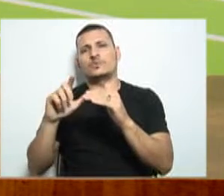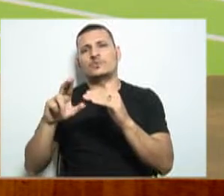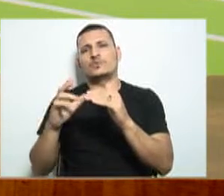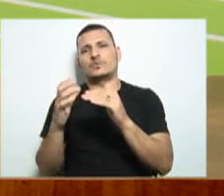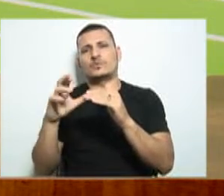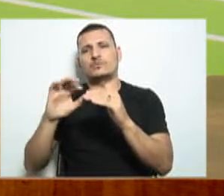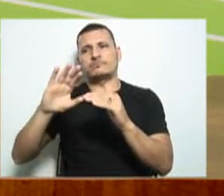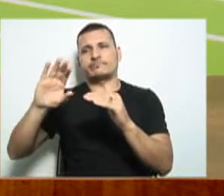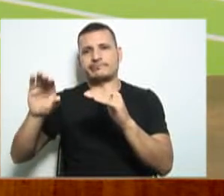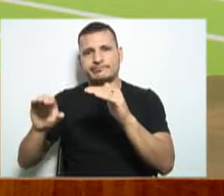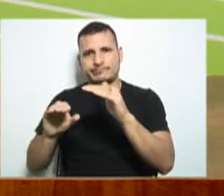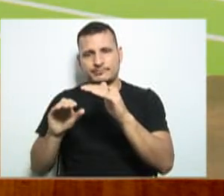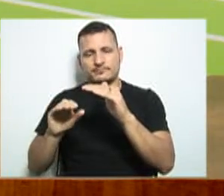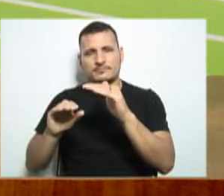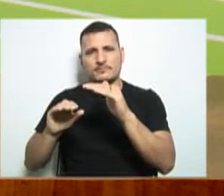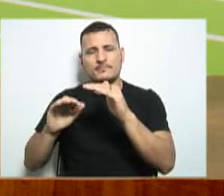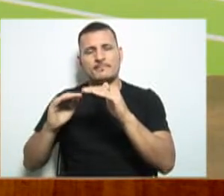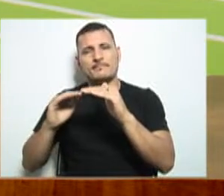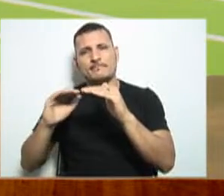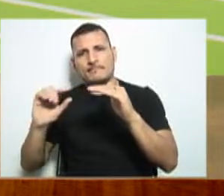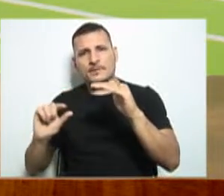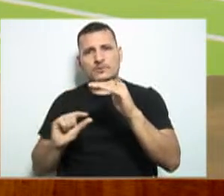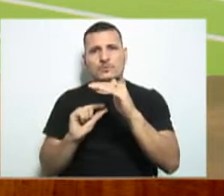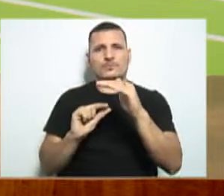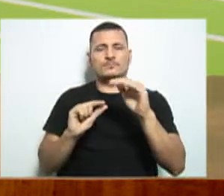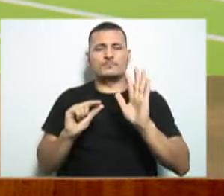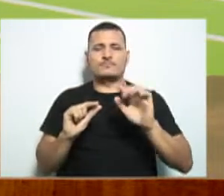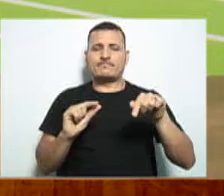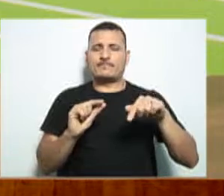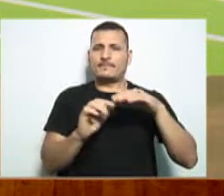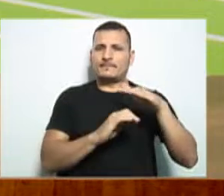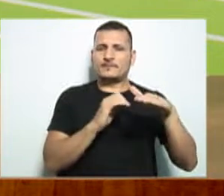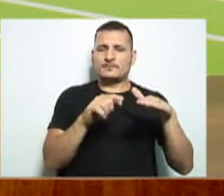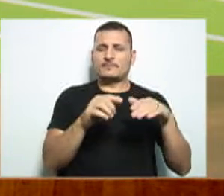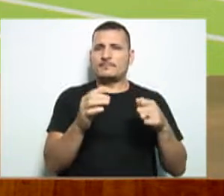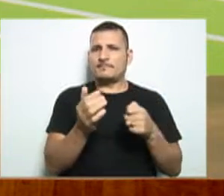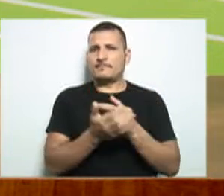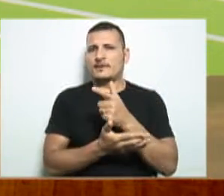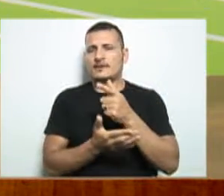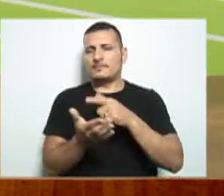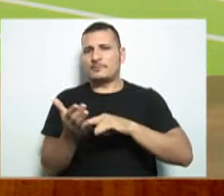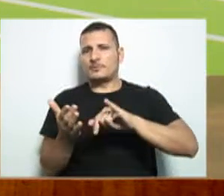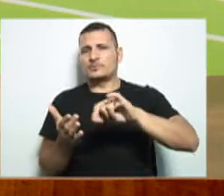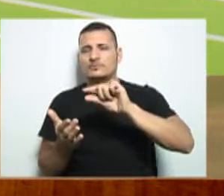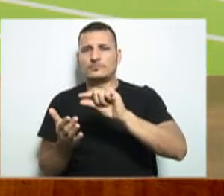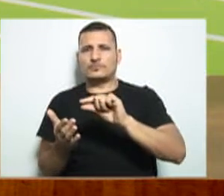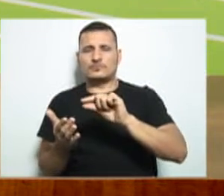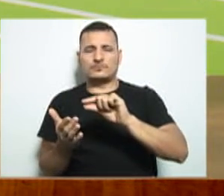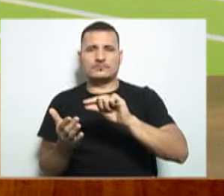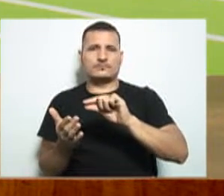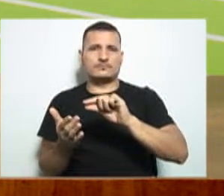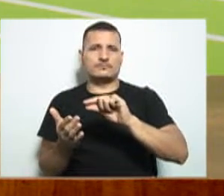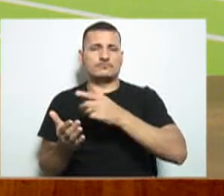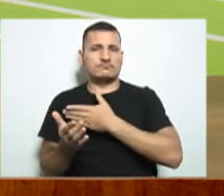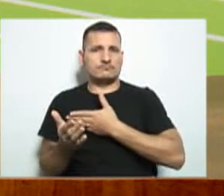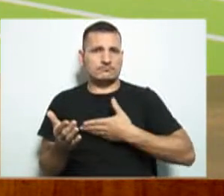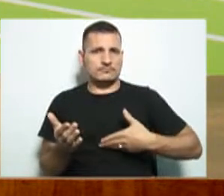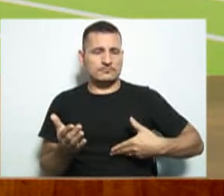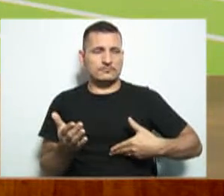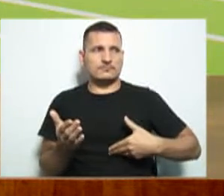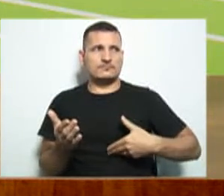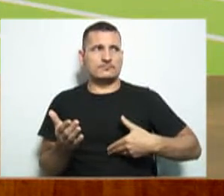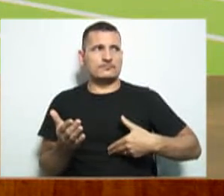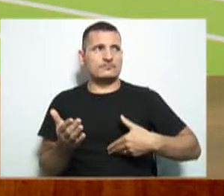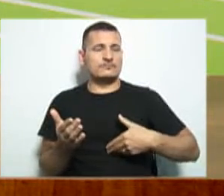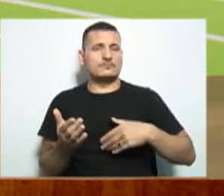em consequência, o que? A empresa vai pagar menos tributos. Isso para o governo